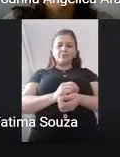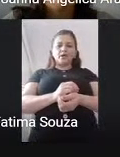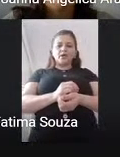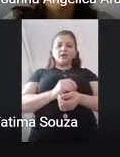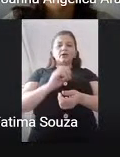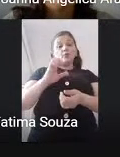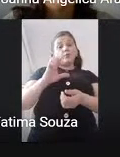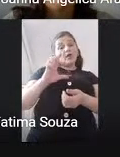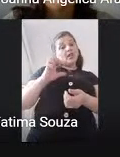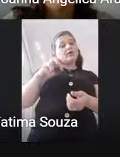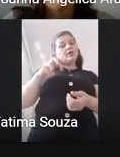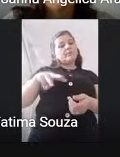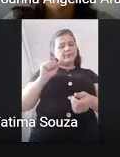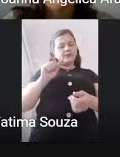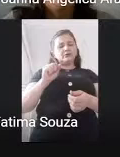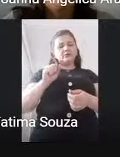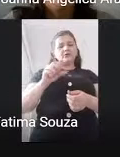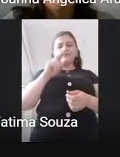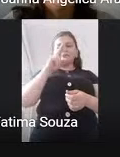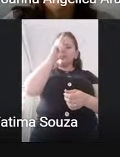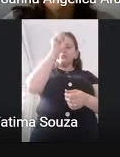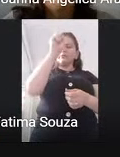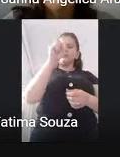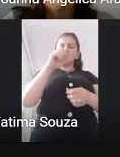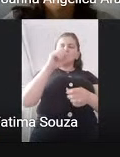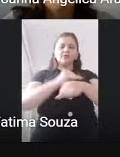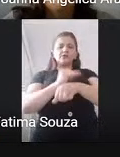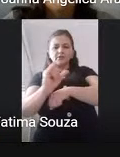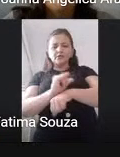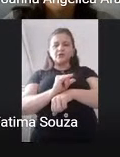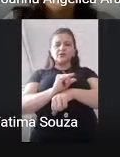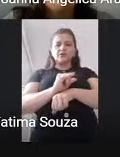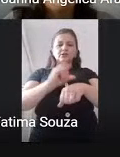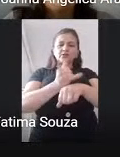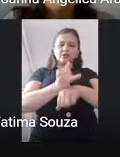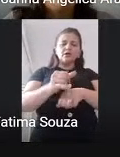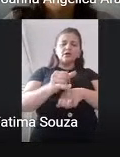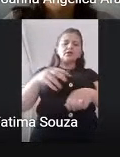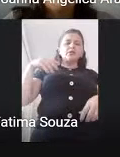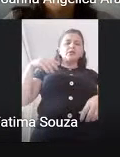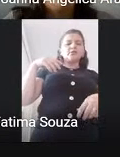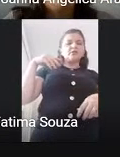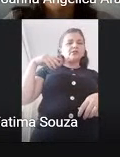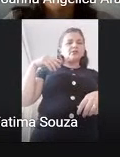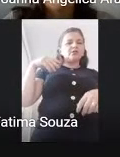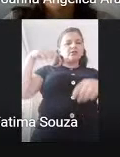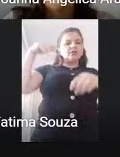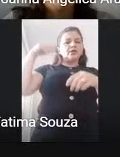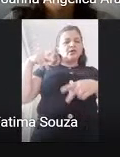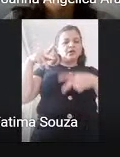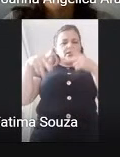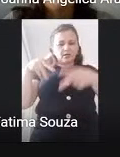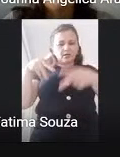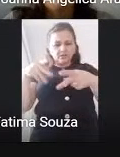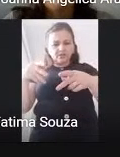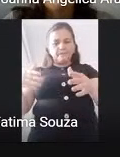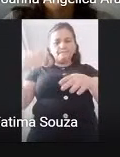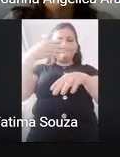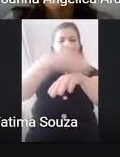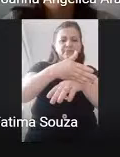aí é o fortalecimento dessa estratégia como estratégia de eleição para a porta de entrada do sistema, que ela é